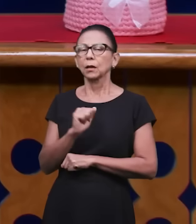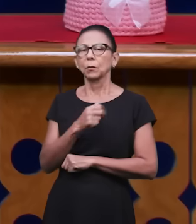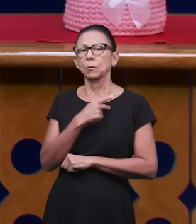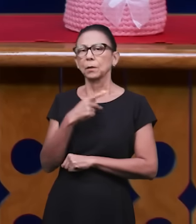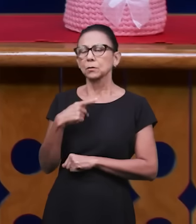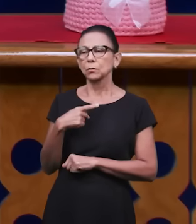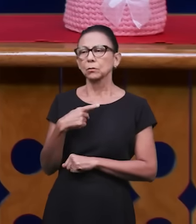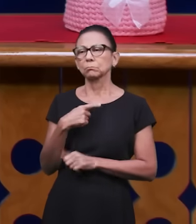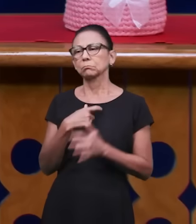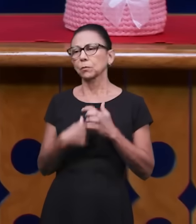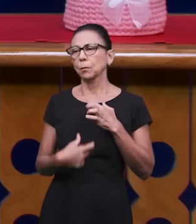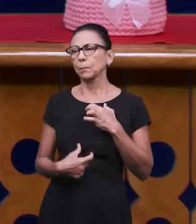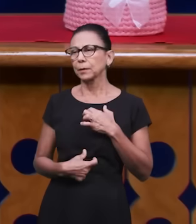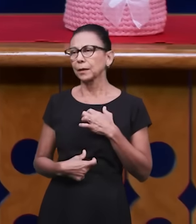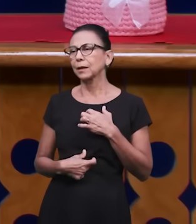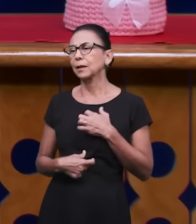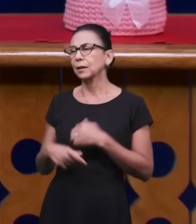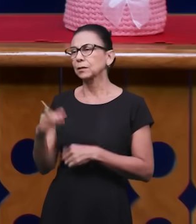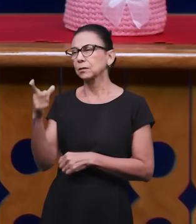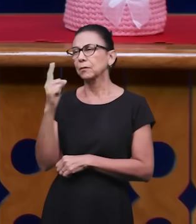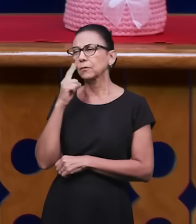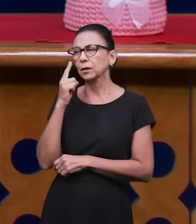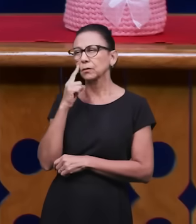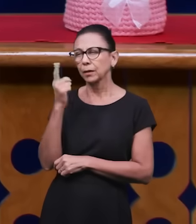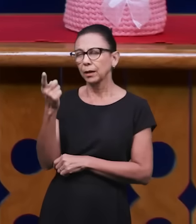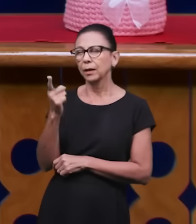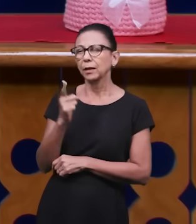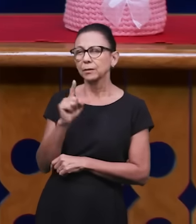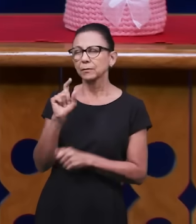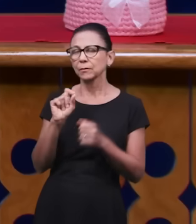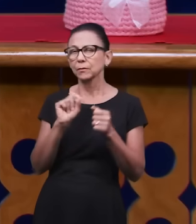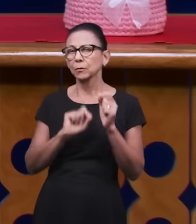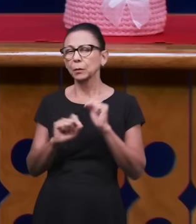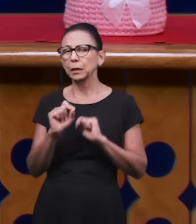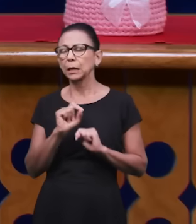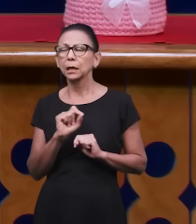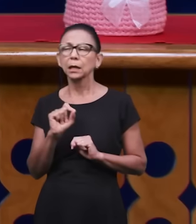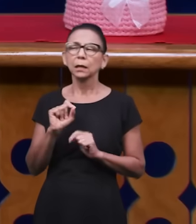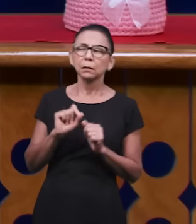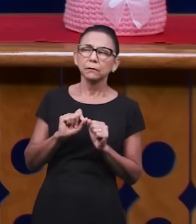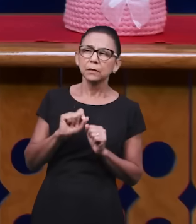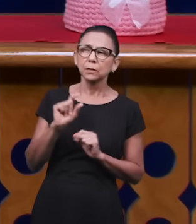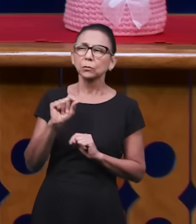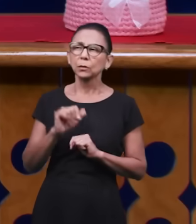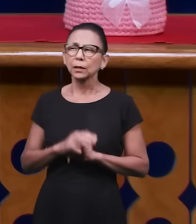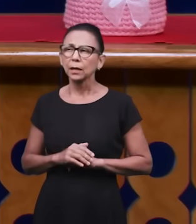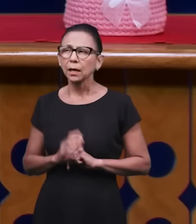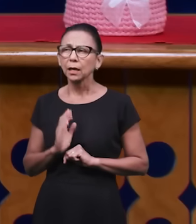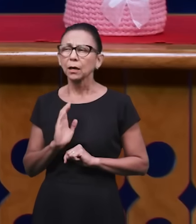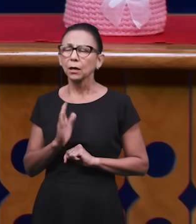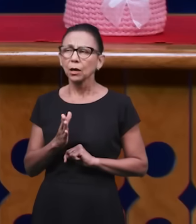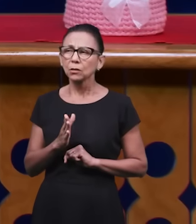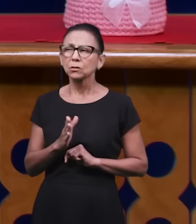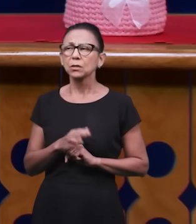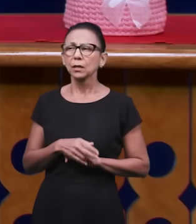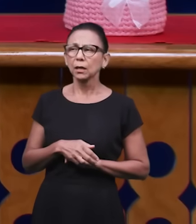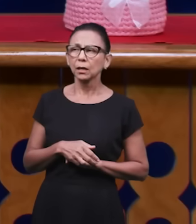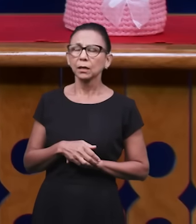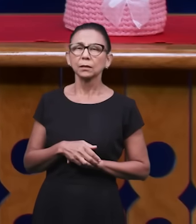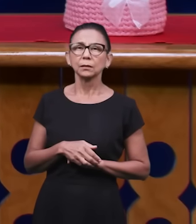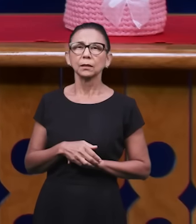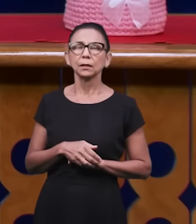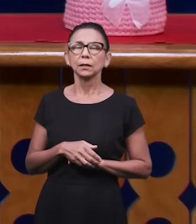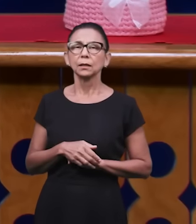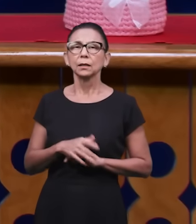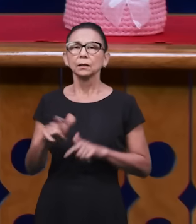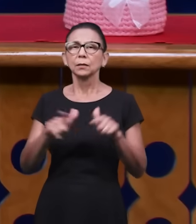deem fruto. O pastor, nós olhamos muito os pastores, o que eles estão fazendo, o que eles já fizeram em favor desta